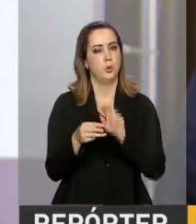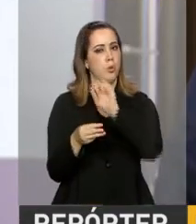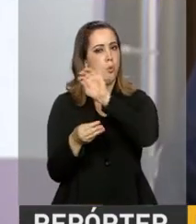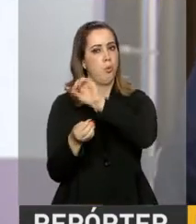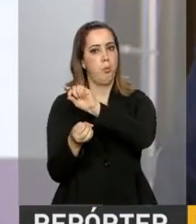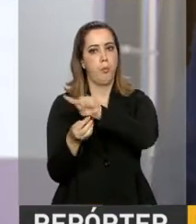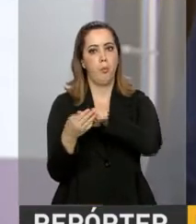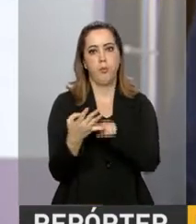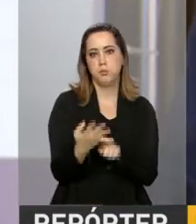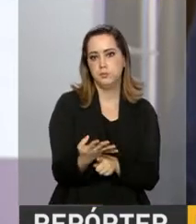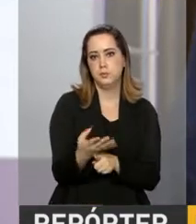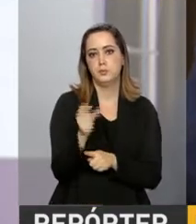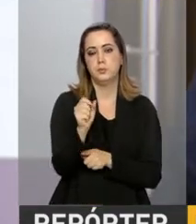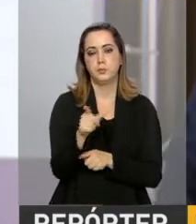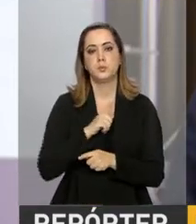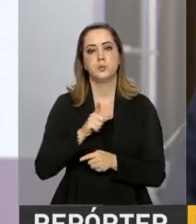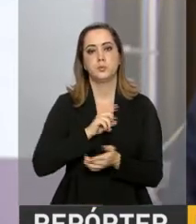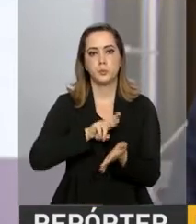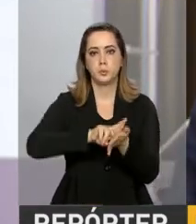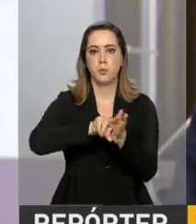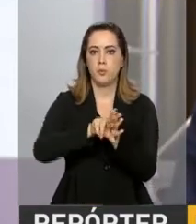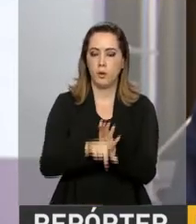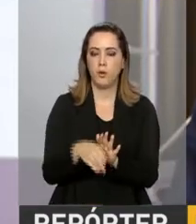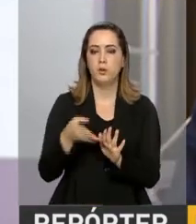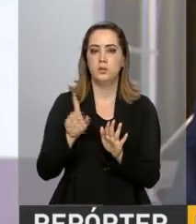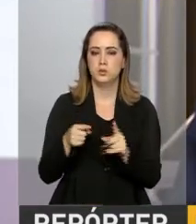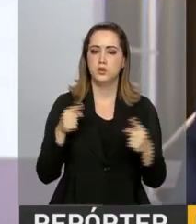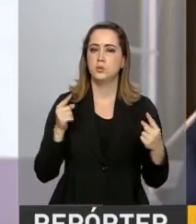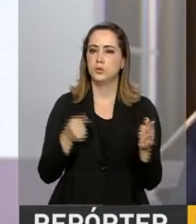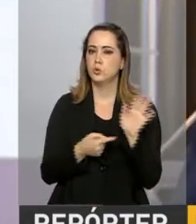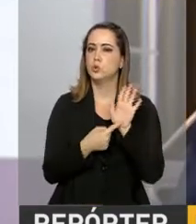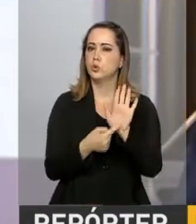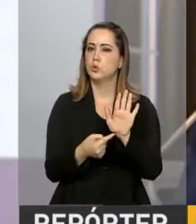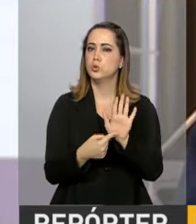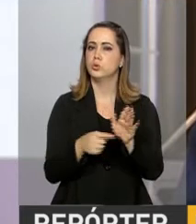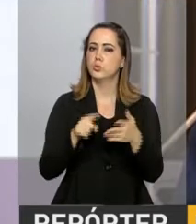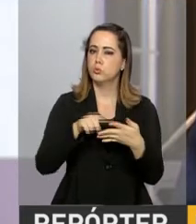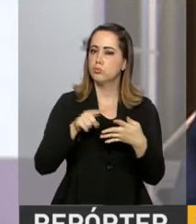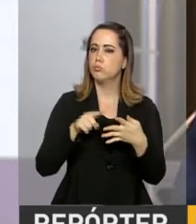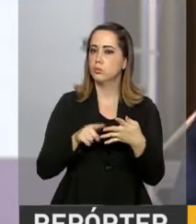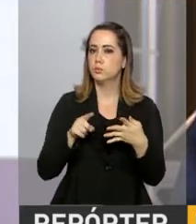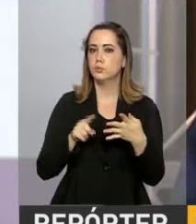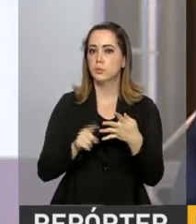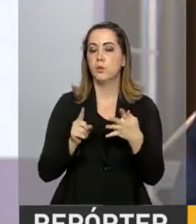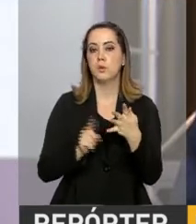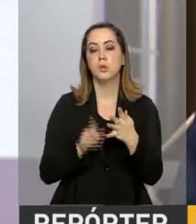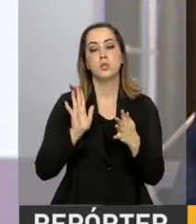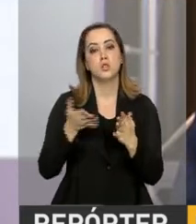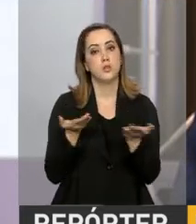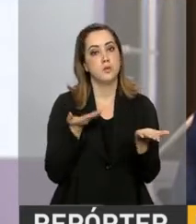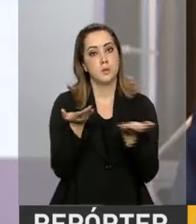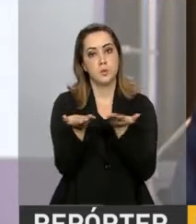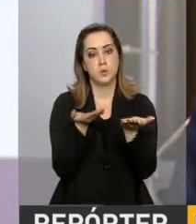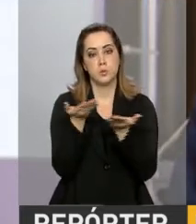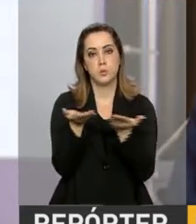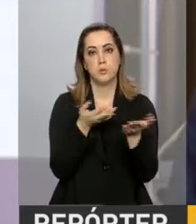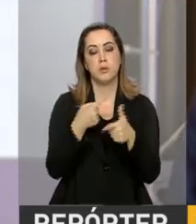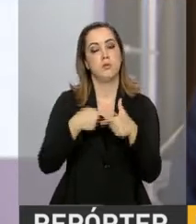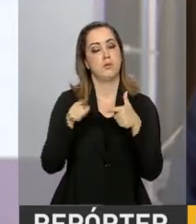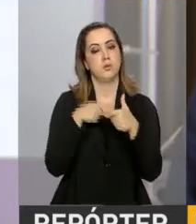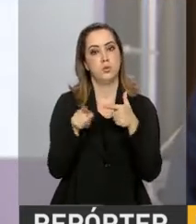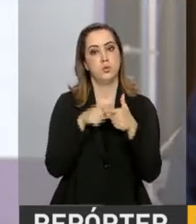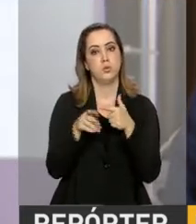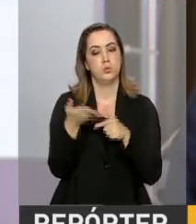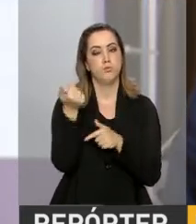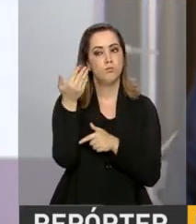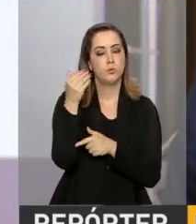inflação. Vários desses fatores foram apontados no balanço de riscos na última ata do